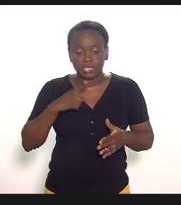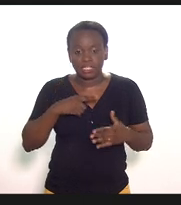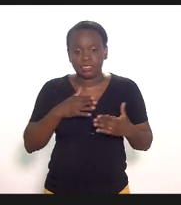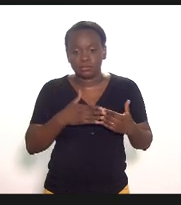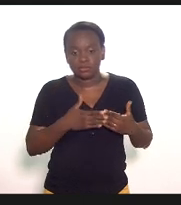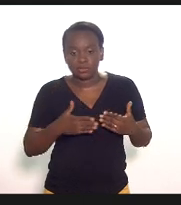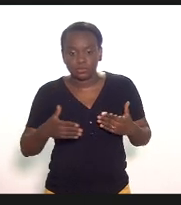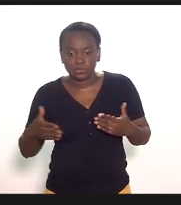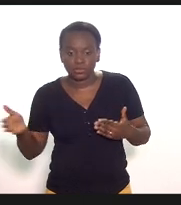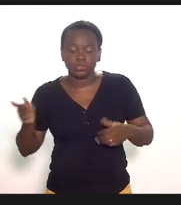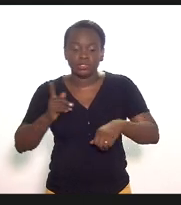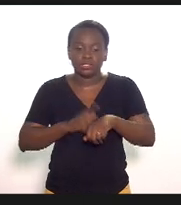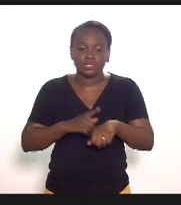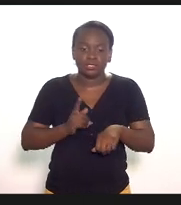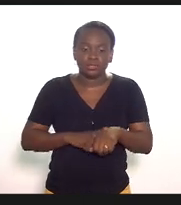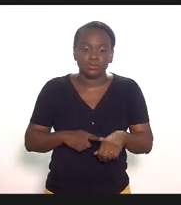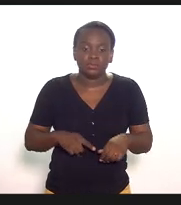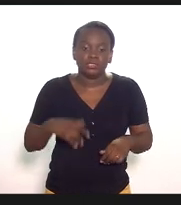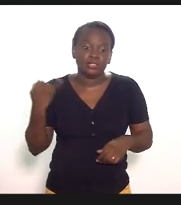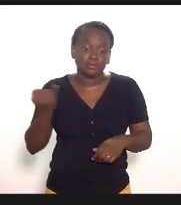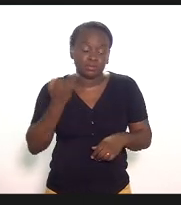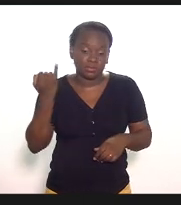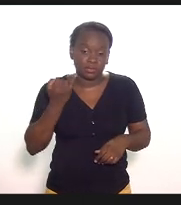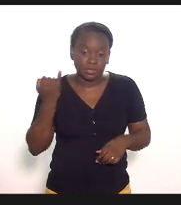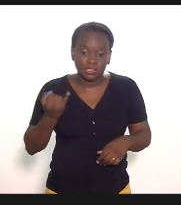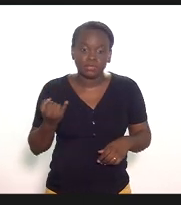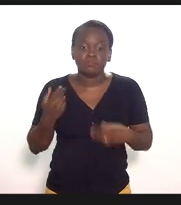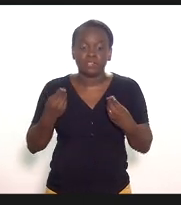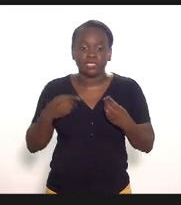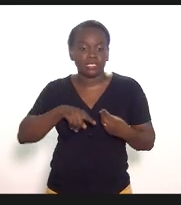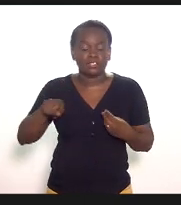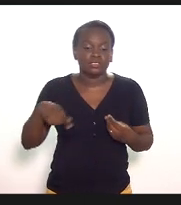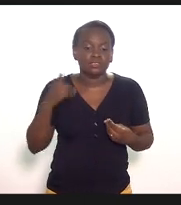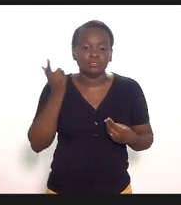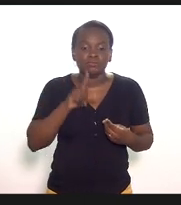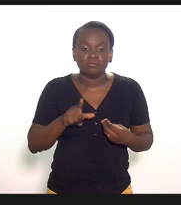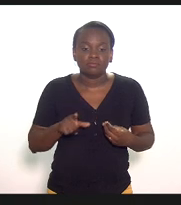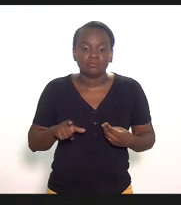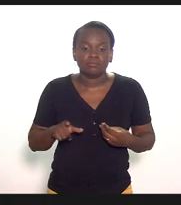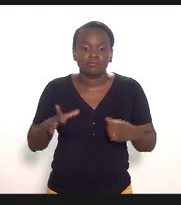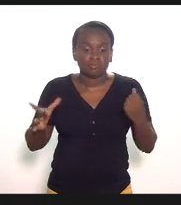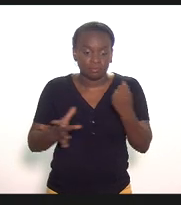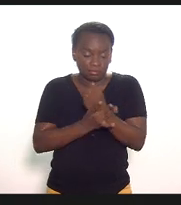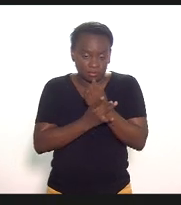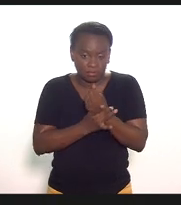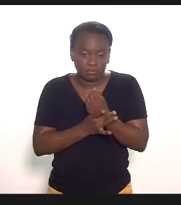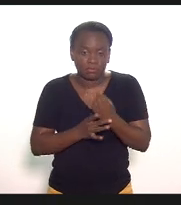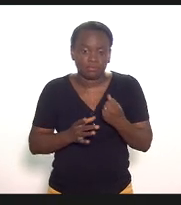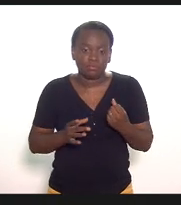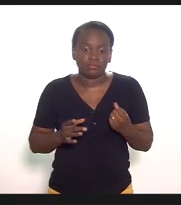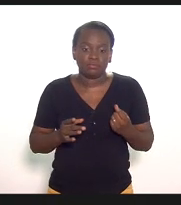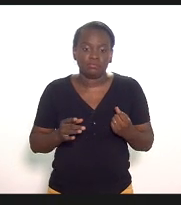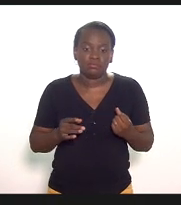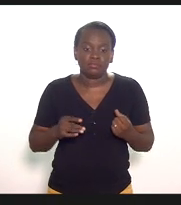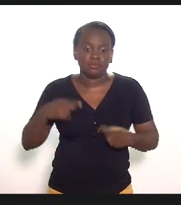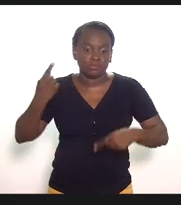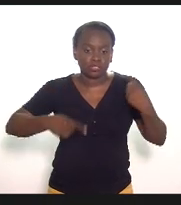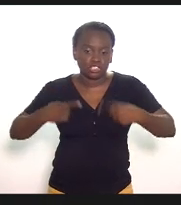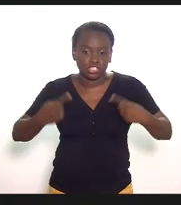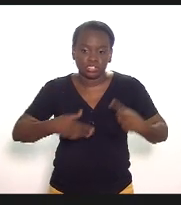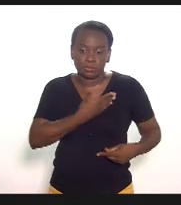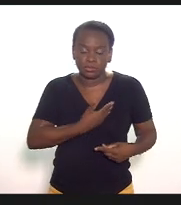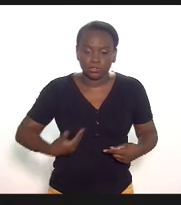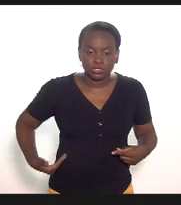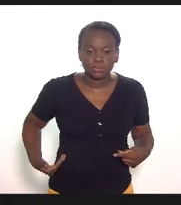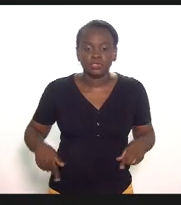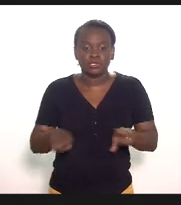passando como um momento fundamental para que a gente garanta, né, políticas